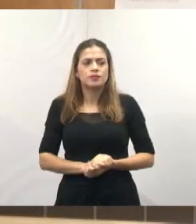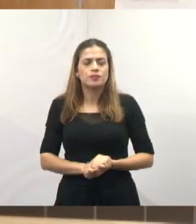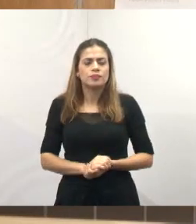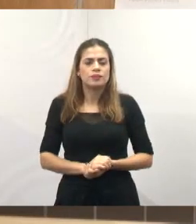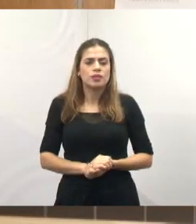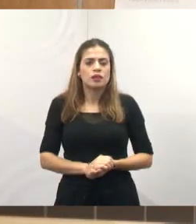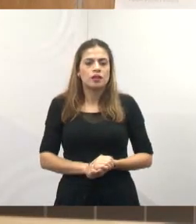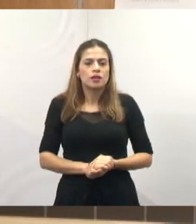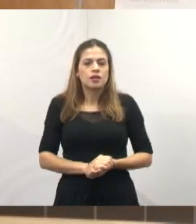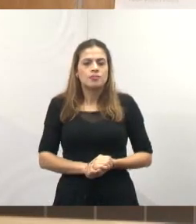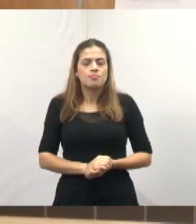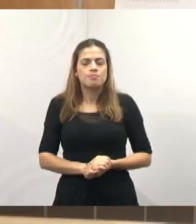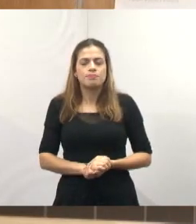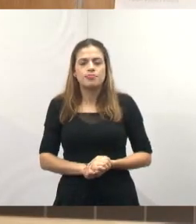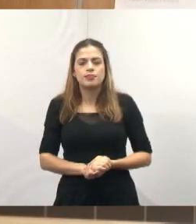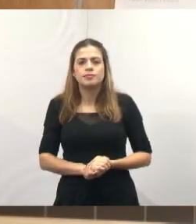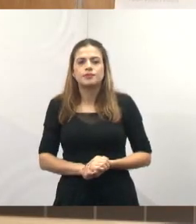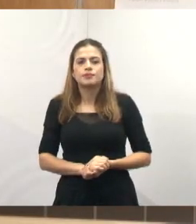governo trabalhou sério,